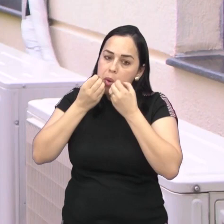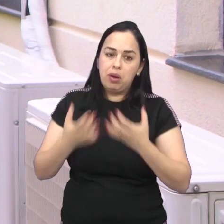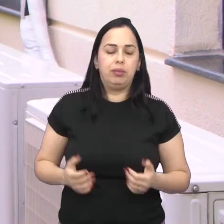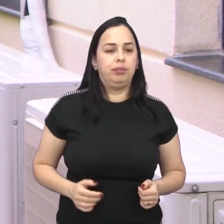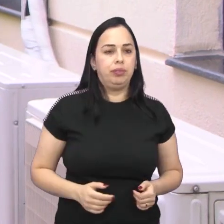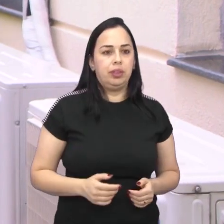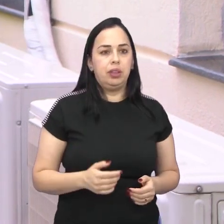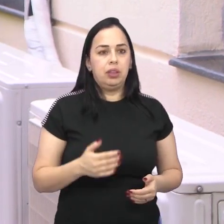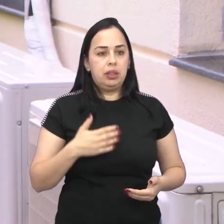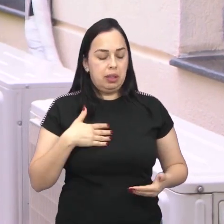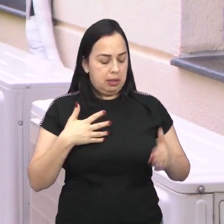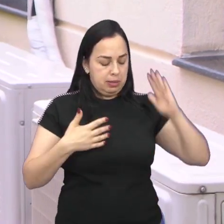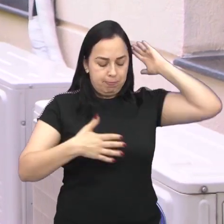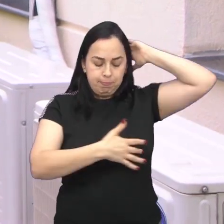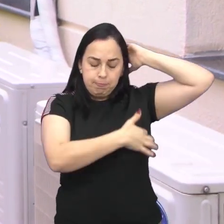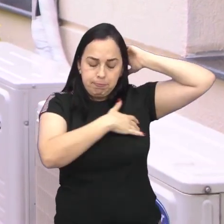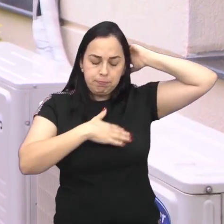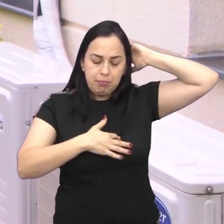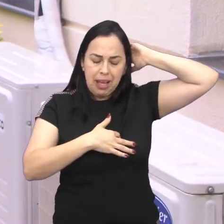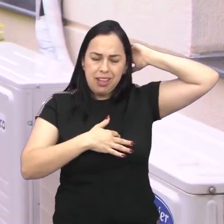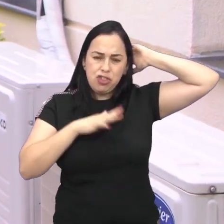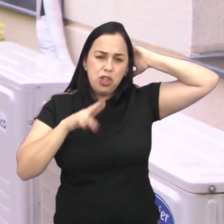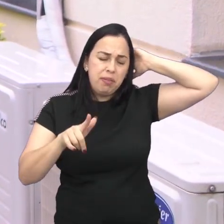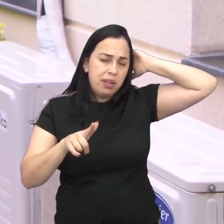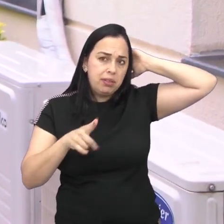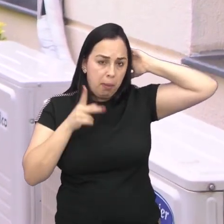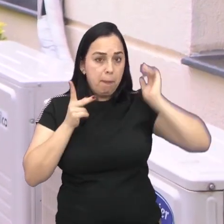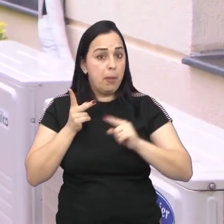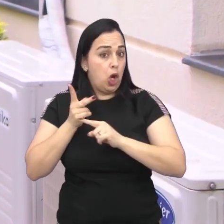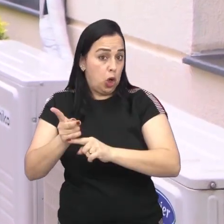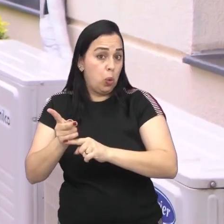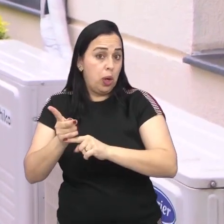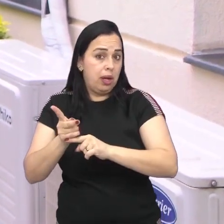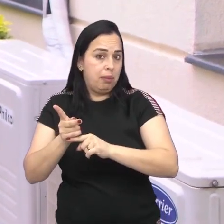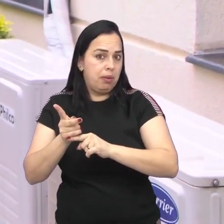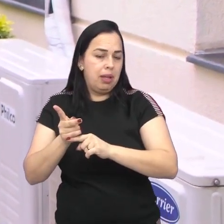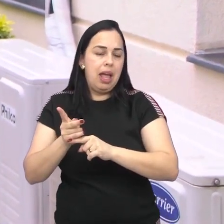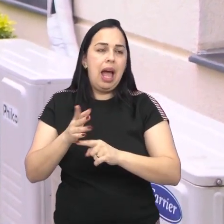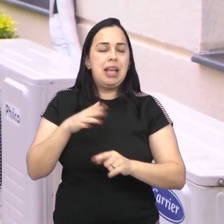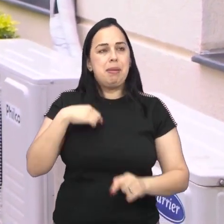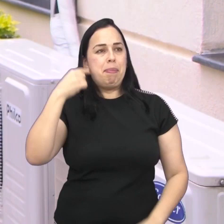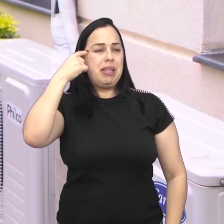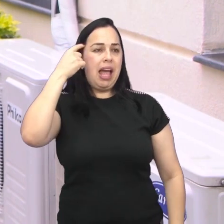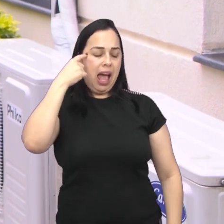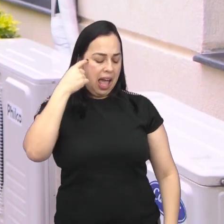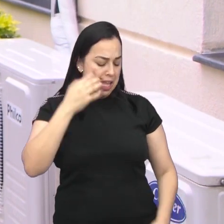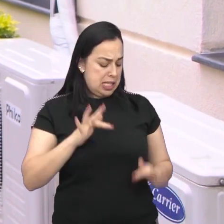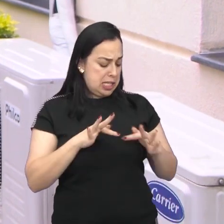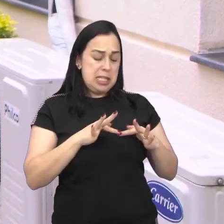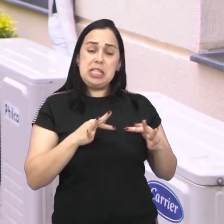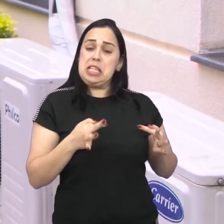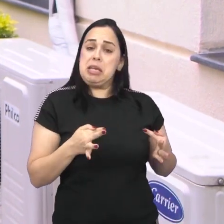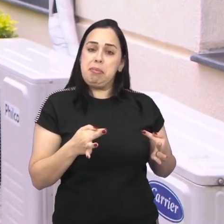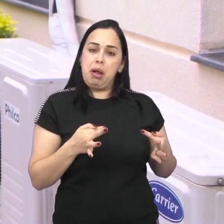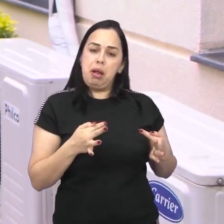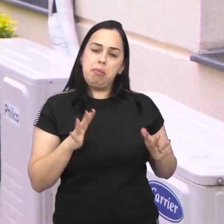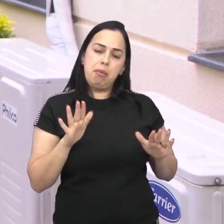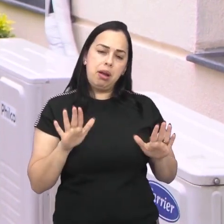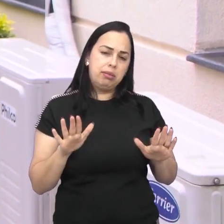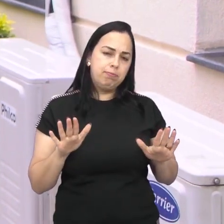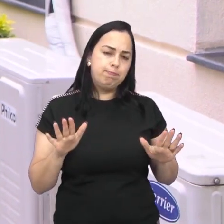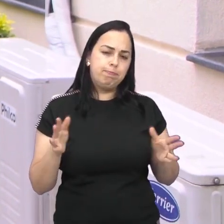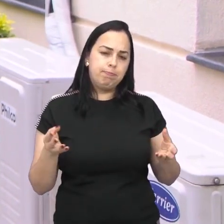do tratamento. A gente, qualquer coisa diferente que a gente sente, a gente tem que ir atrás. A gente pensa às vezes que não é nada, né, que é coisa